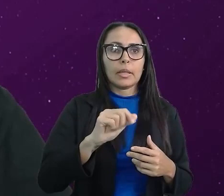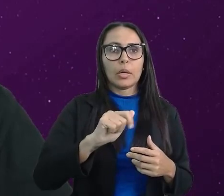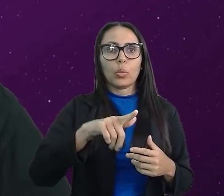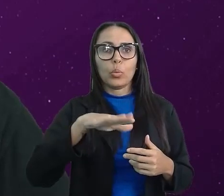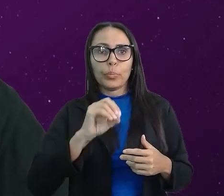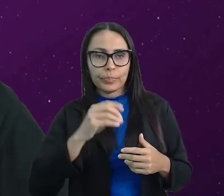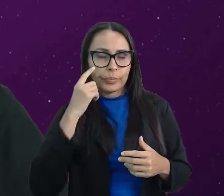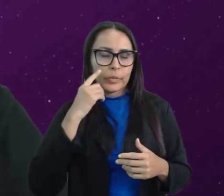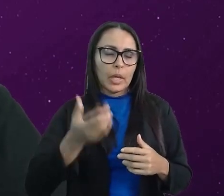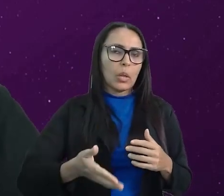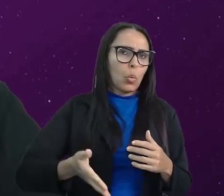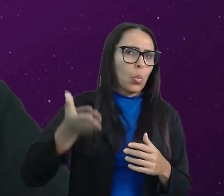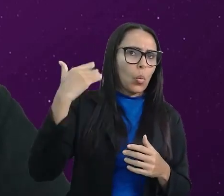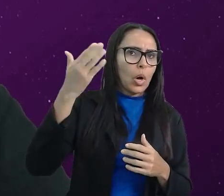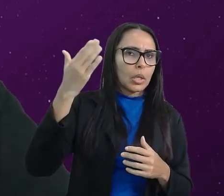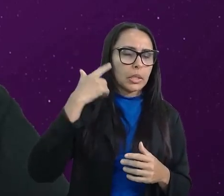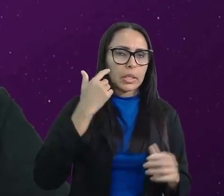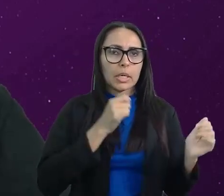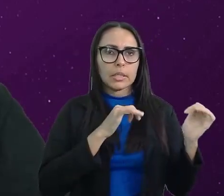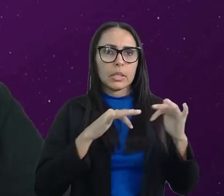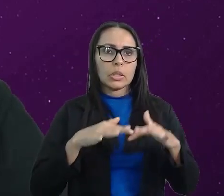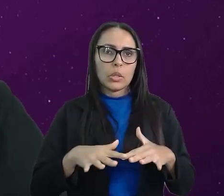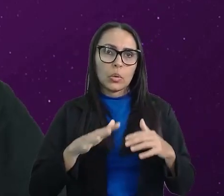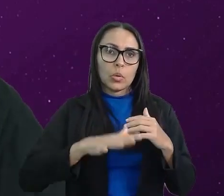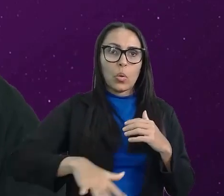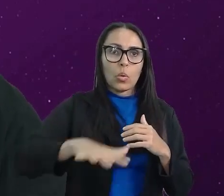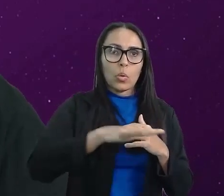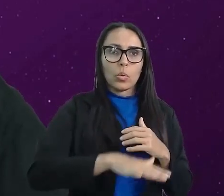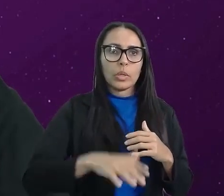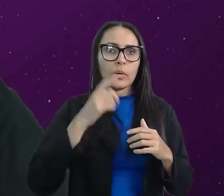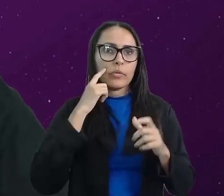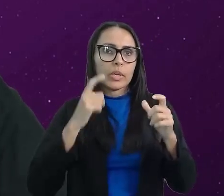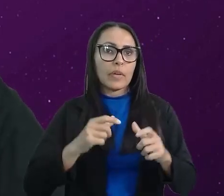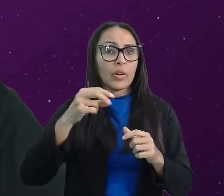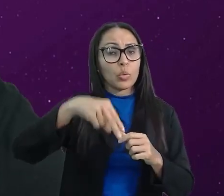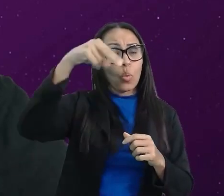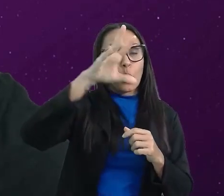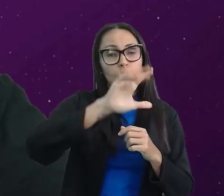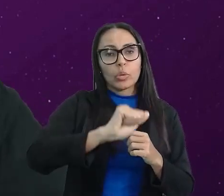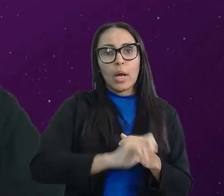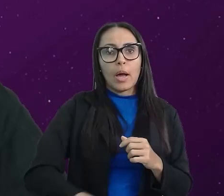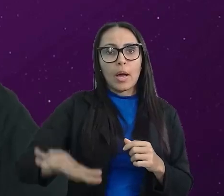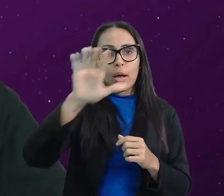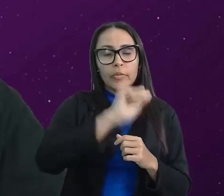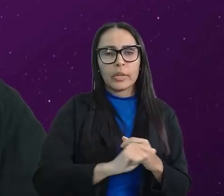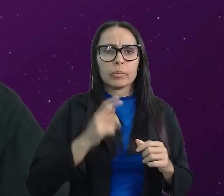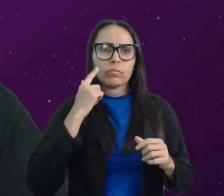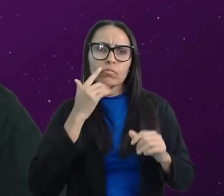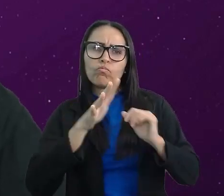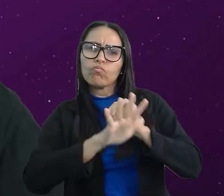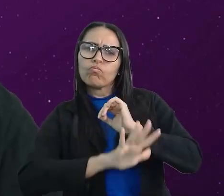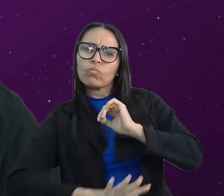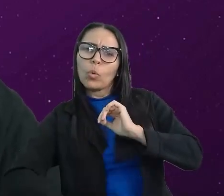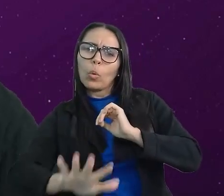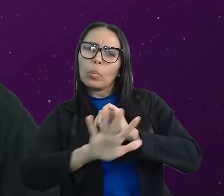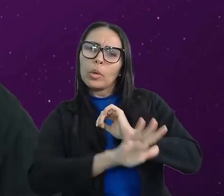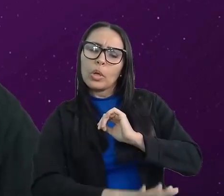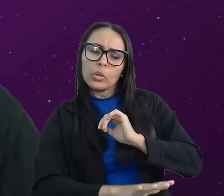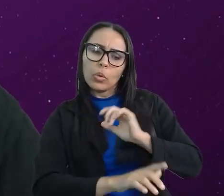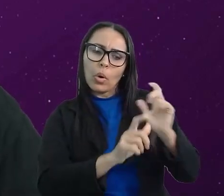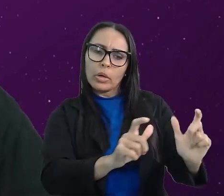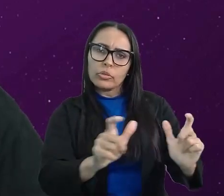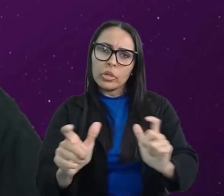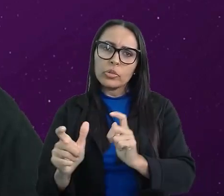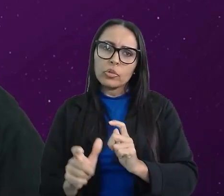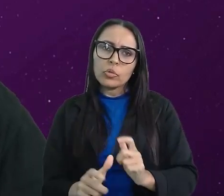Cartago era uma antiga colônia Fenícia que ficava no norte da África e que dominou as regiões próximas ao